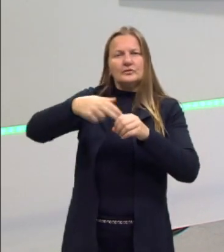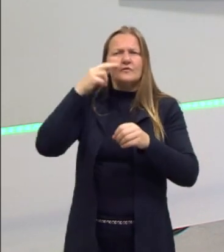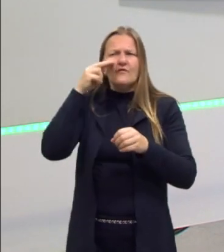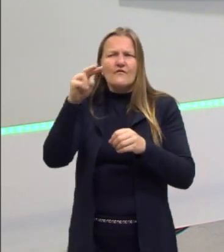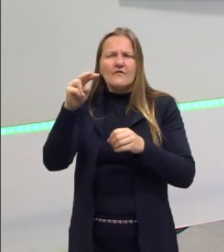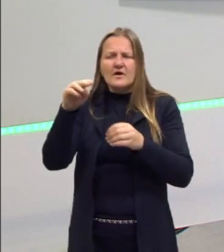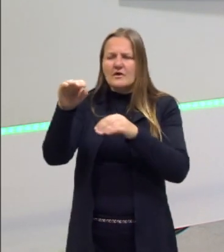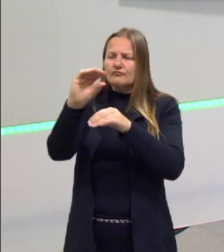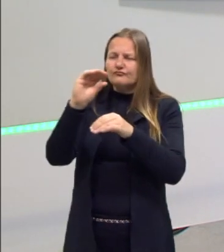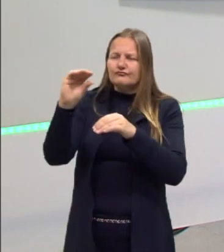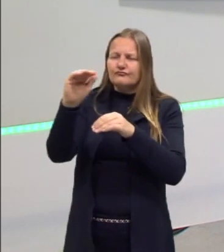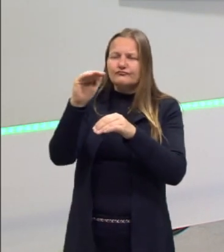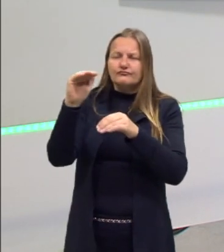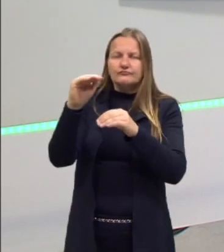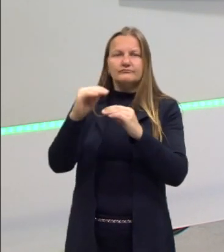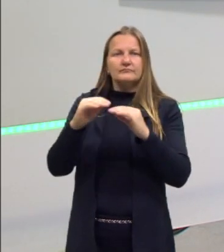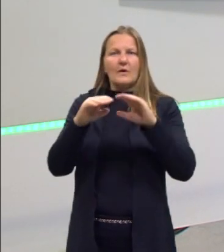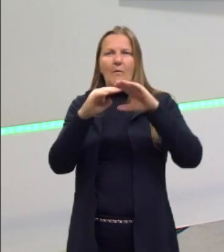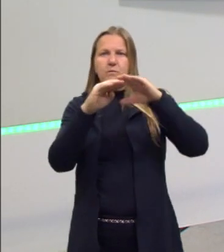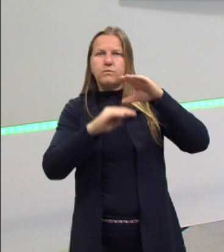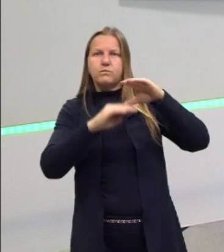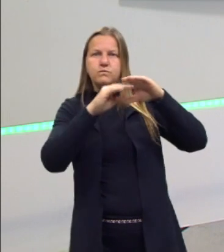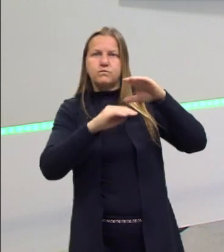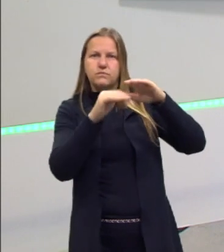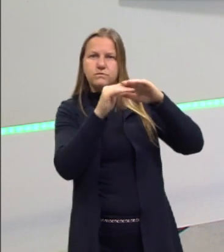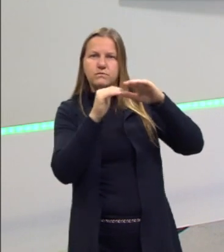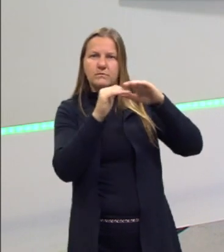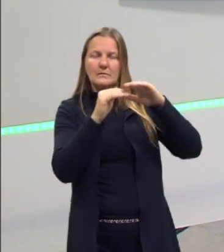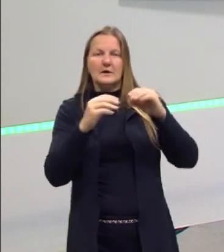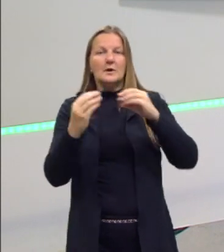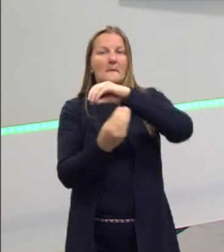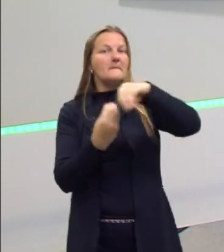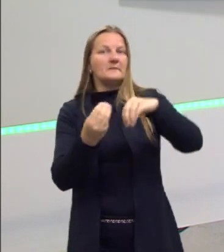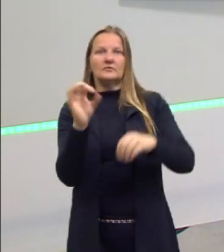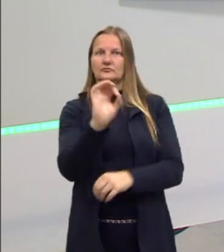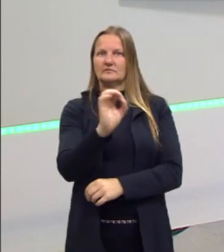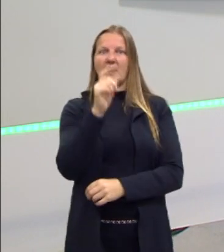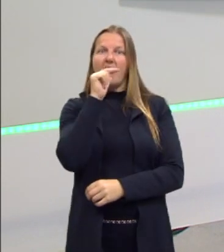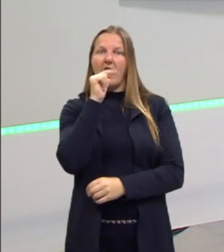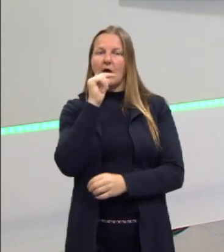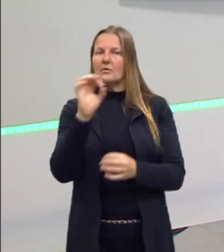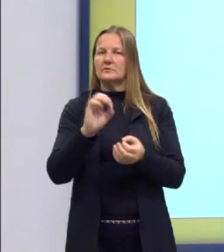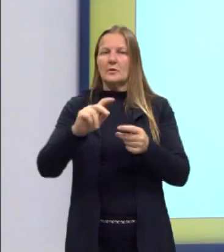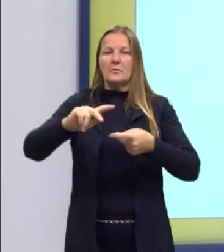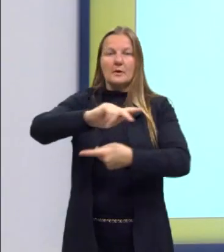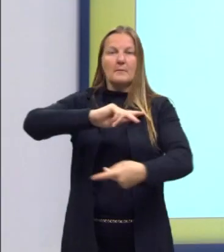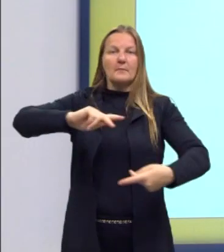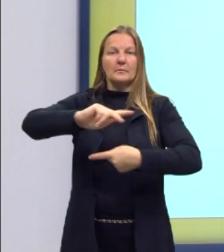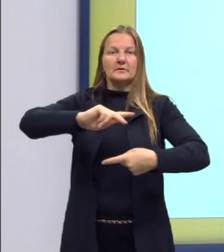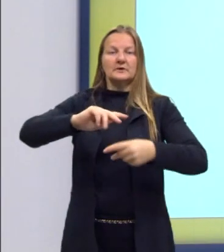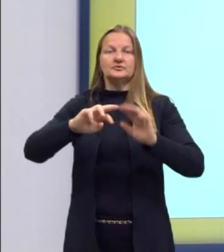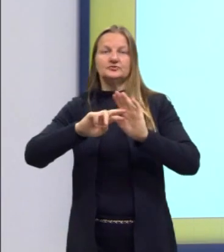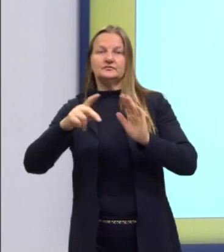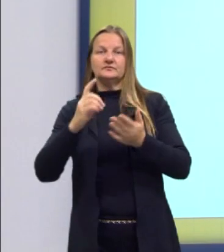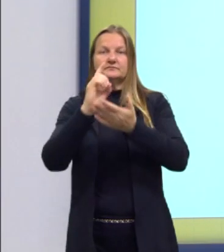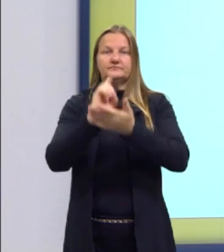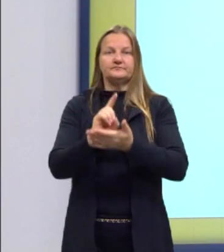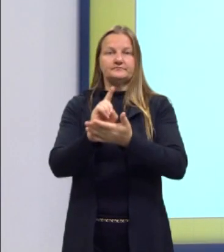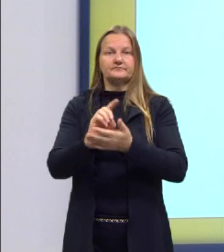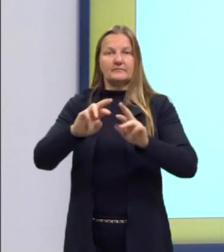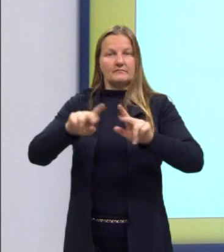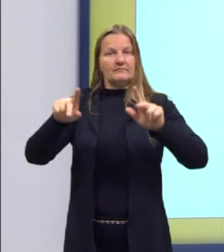que ela nata em cima né de poças d'água porque eles não se misturam lá em funciona essa polaridade e tem essa